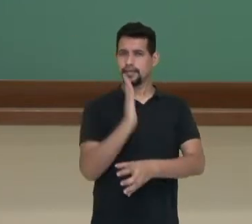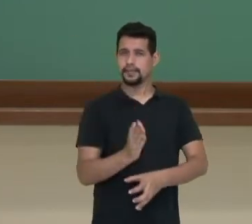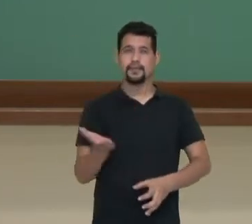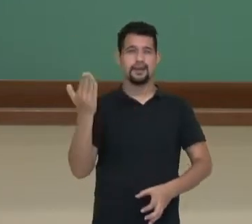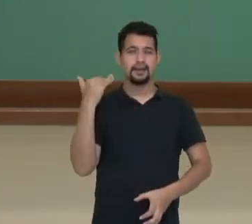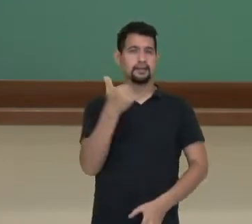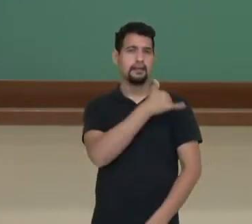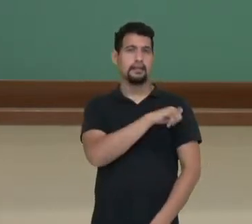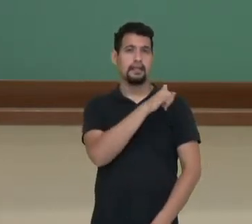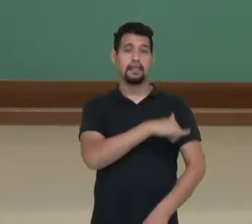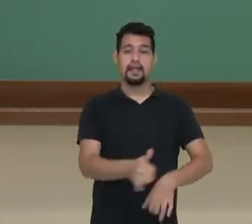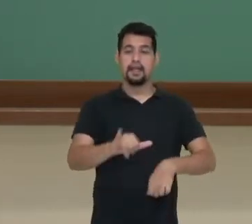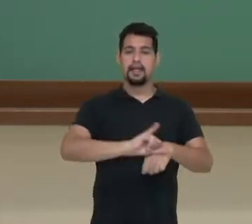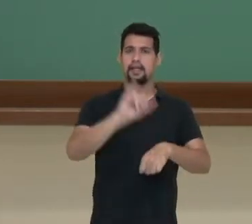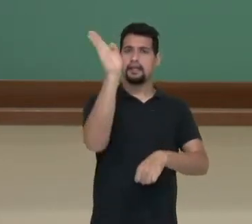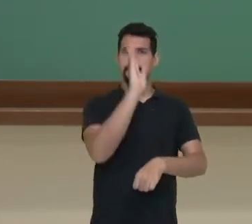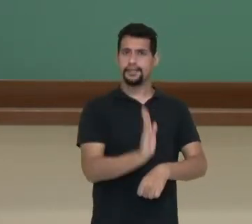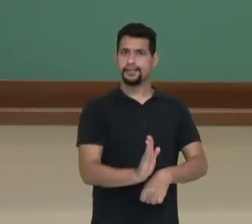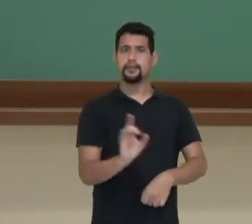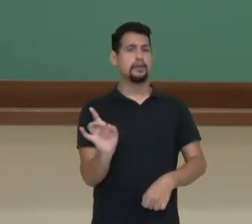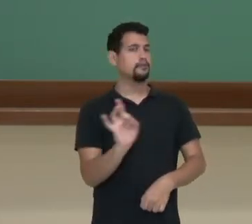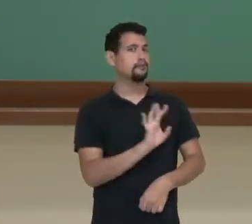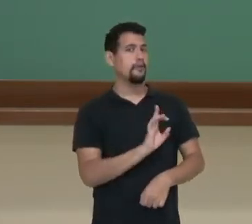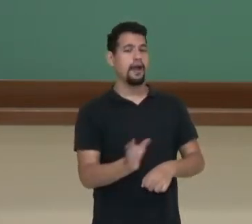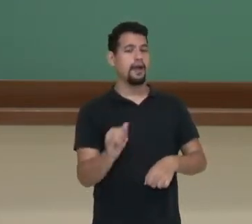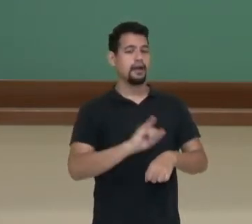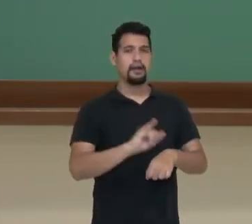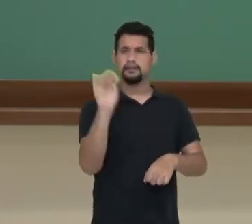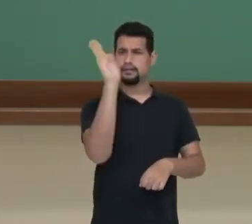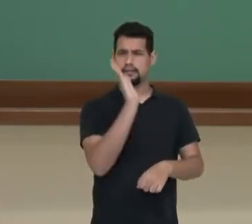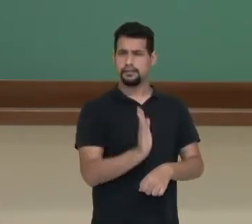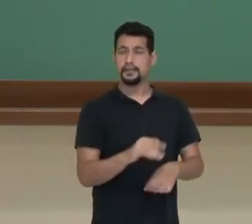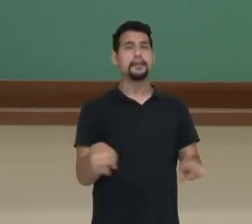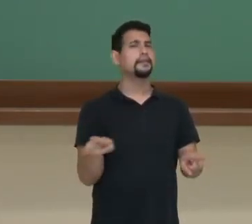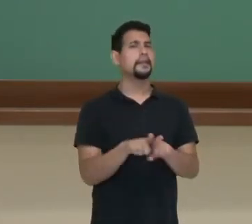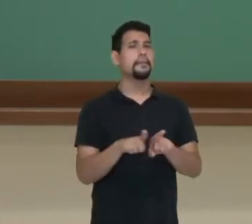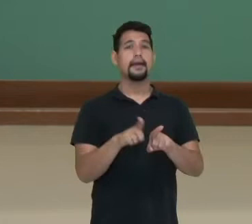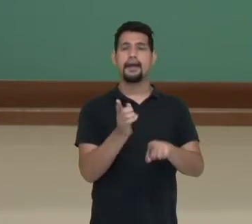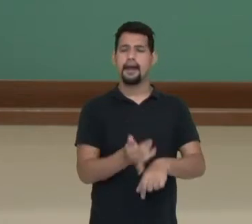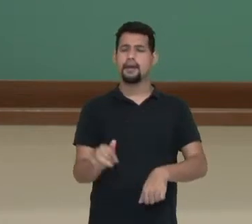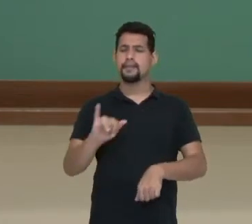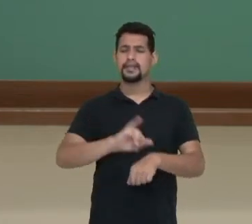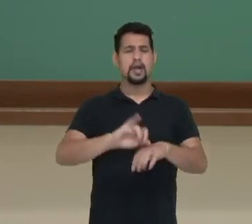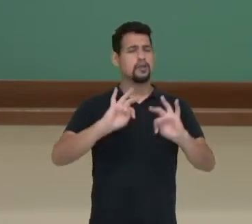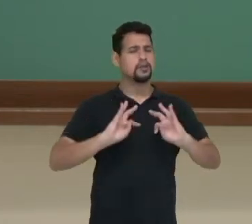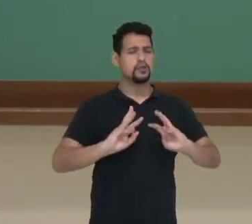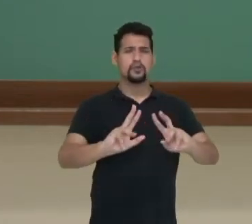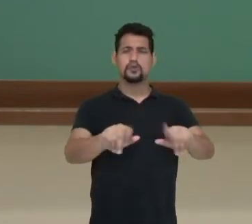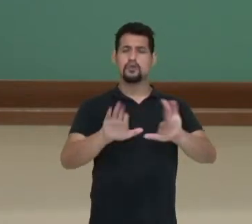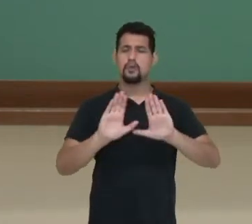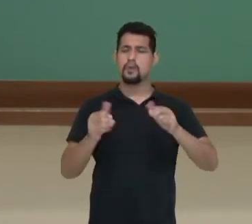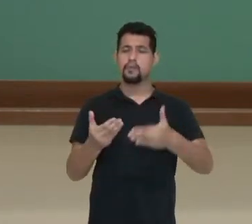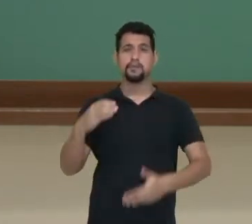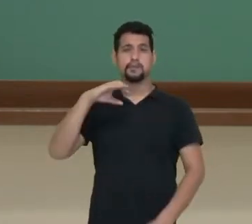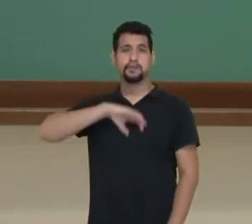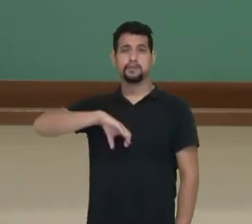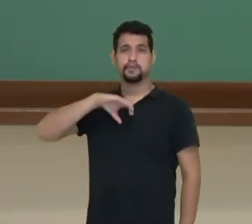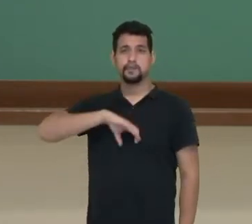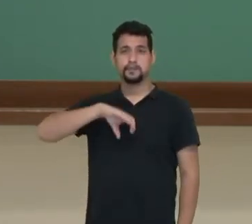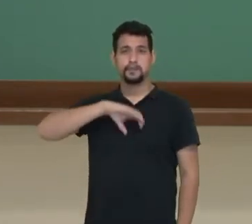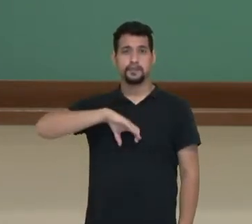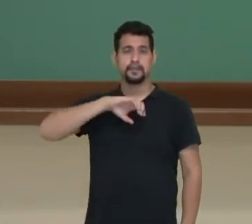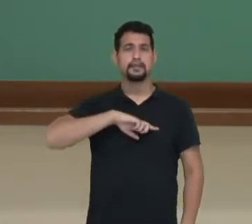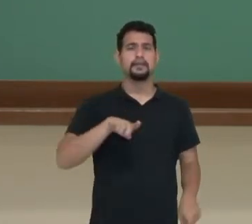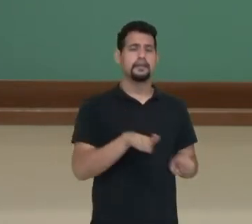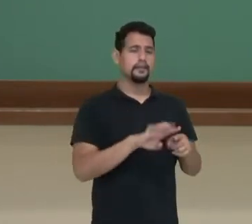capital do Brasil, passou não só a ser capital do Brasil, mas a capital de todo o Império Português. É nesse contexto